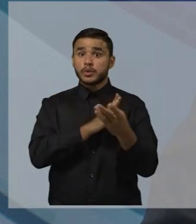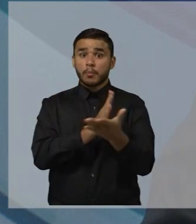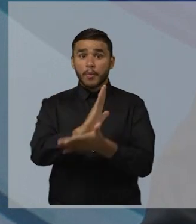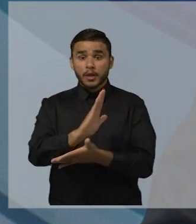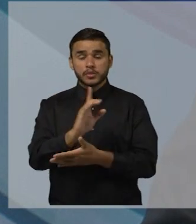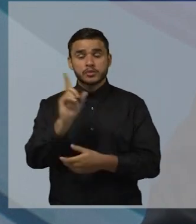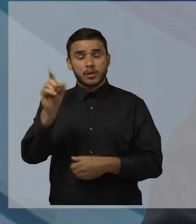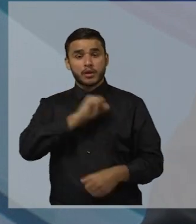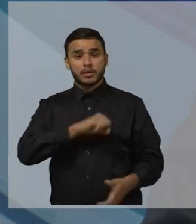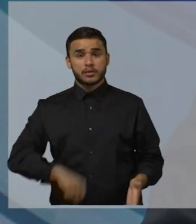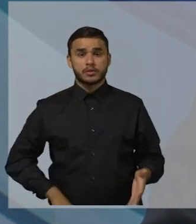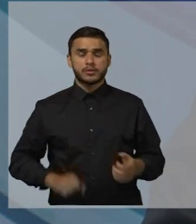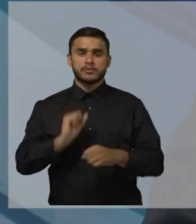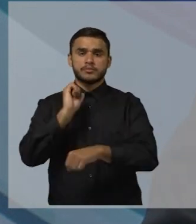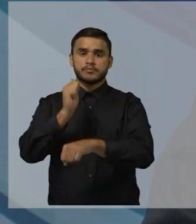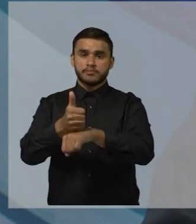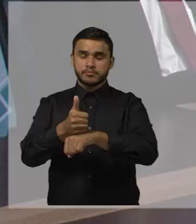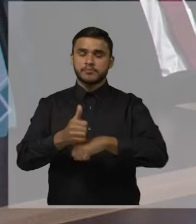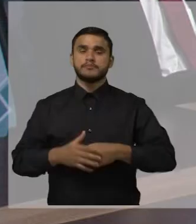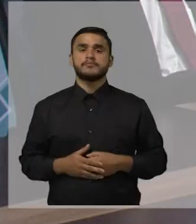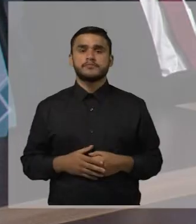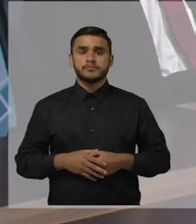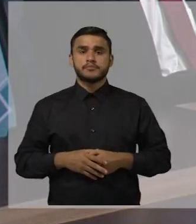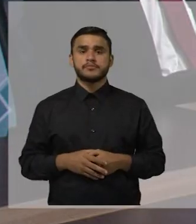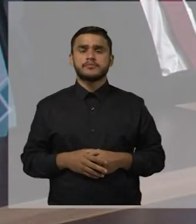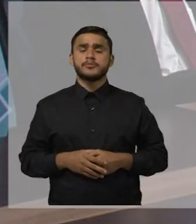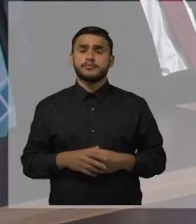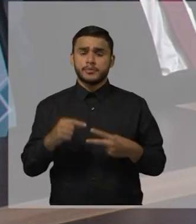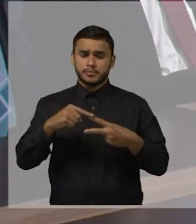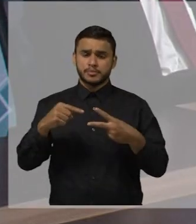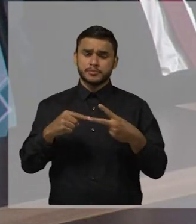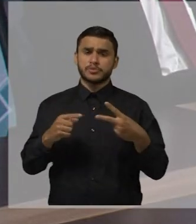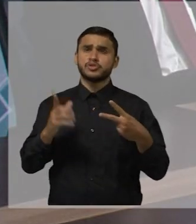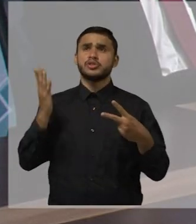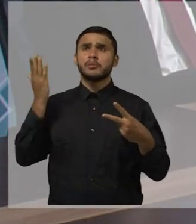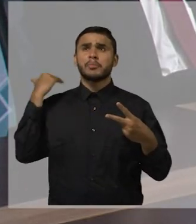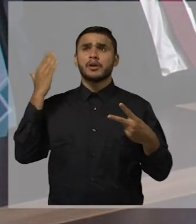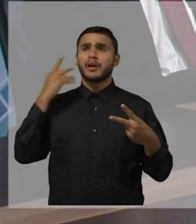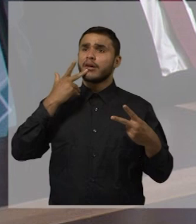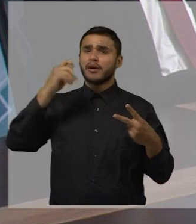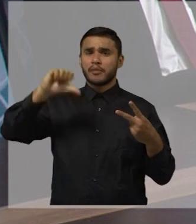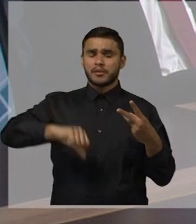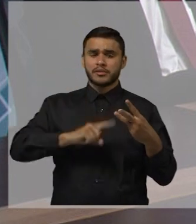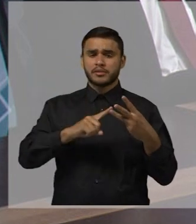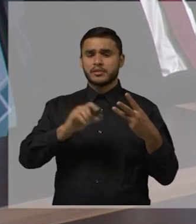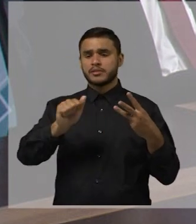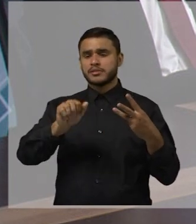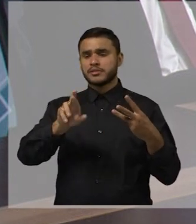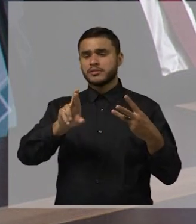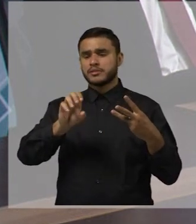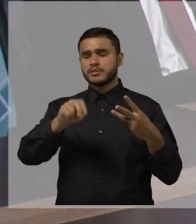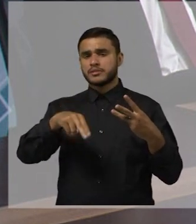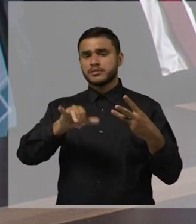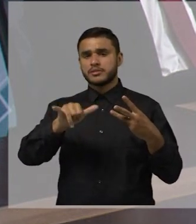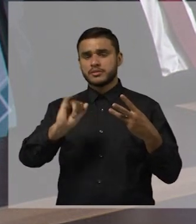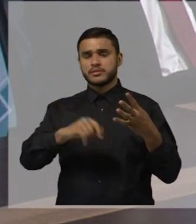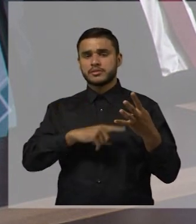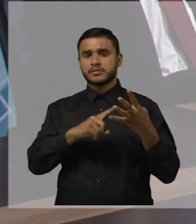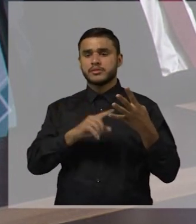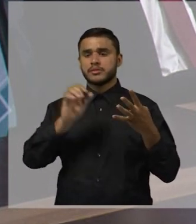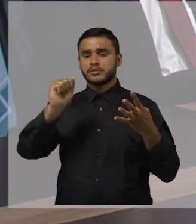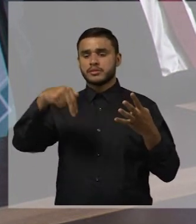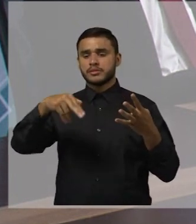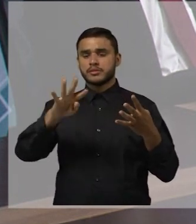assim, o Renan já disputa, inclusive, a presidência. Mas já foi pior. Já tivemos Sarney, já tivemos Antônio Carlos